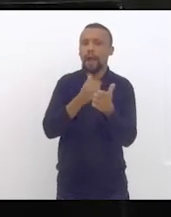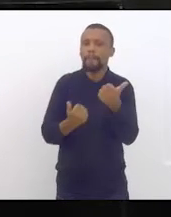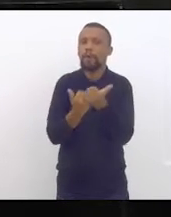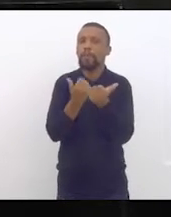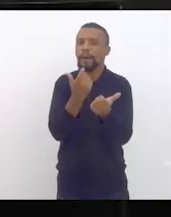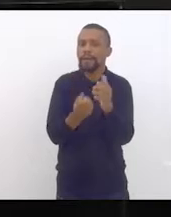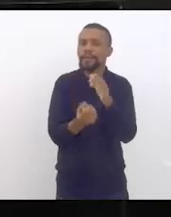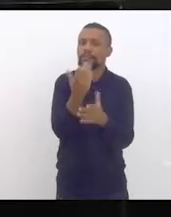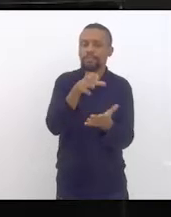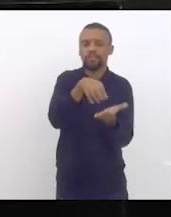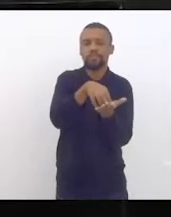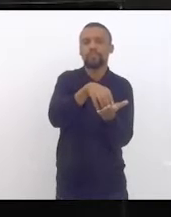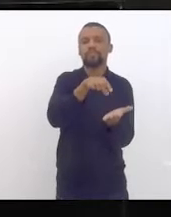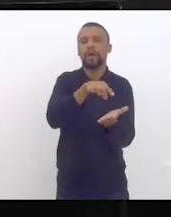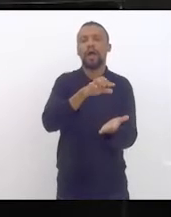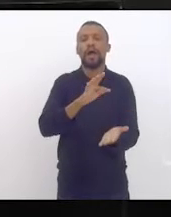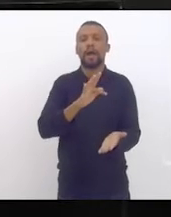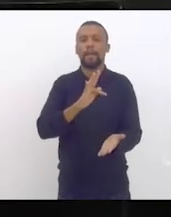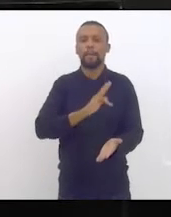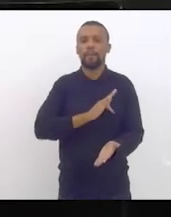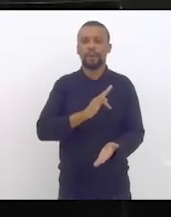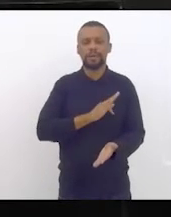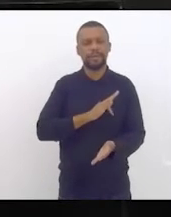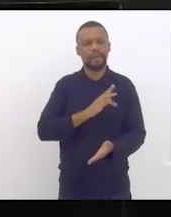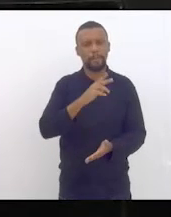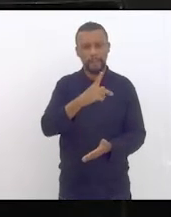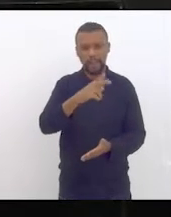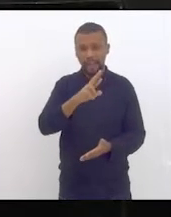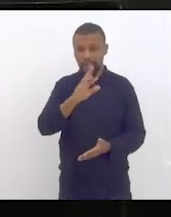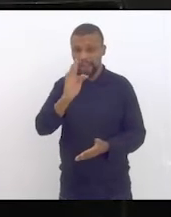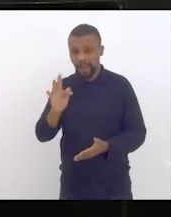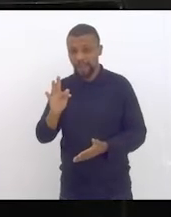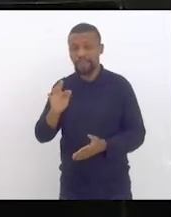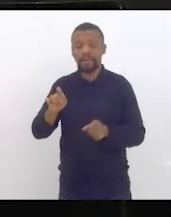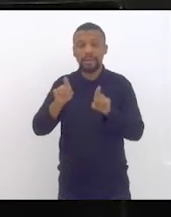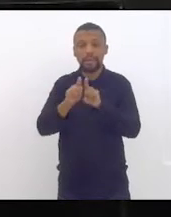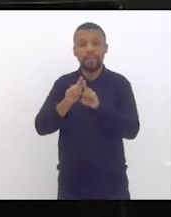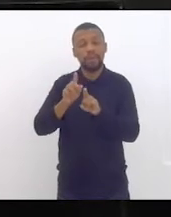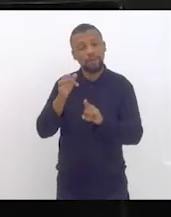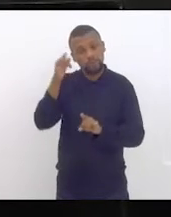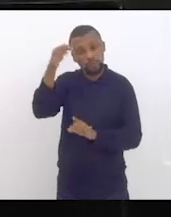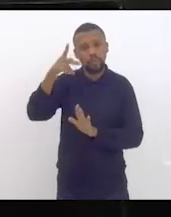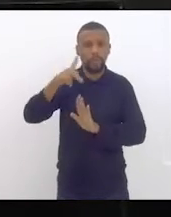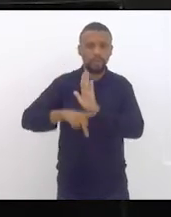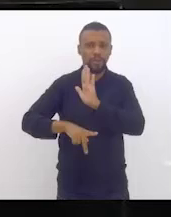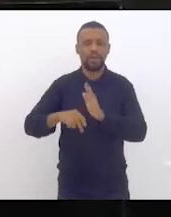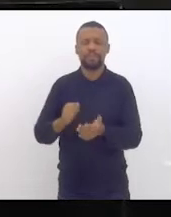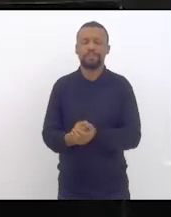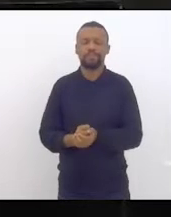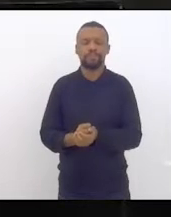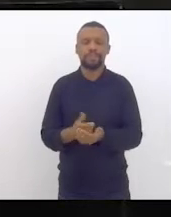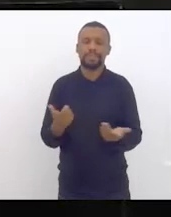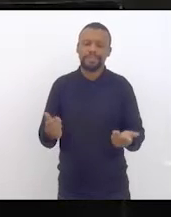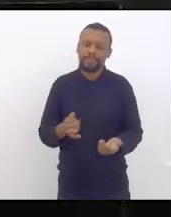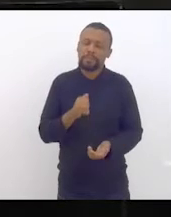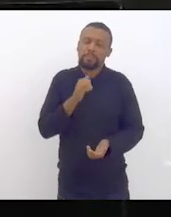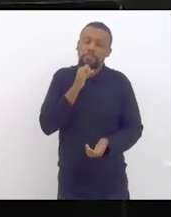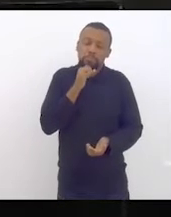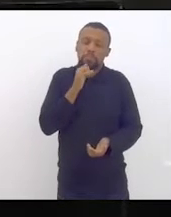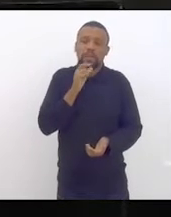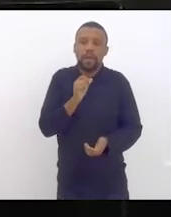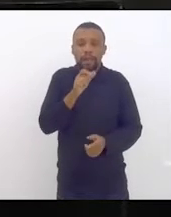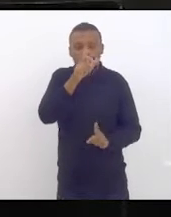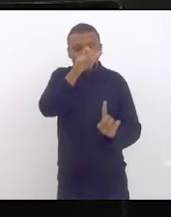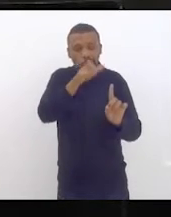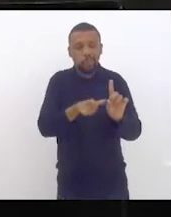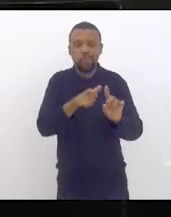Federal no bairro Camorim Grande e ainda projetos futuros o que me causa lástima é um